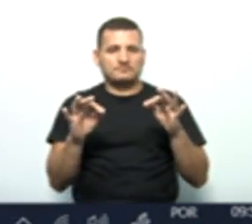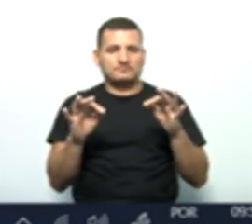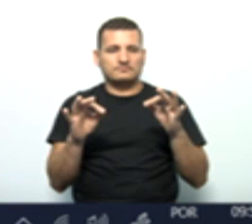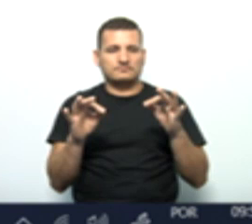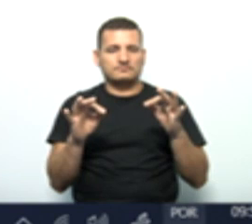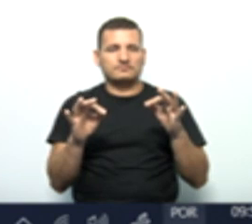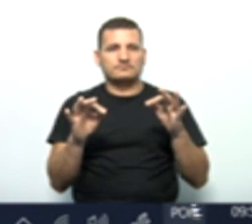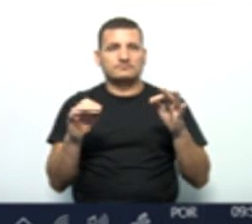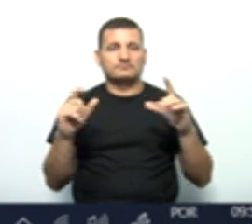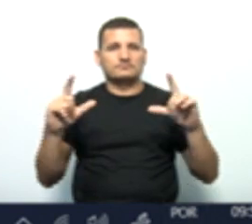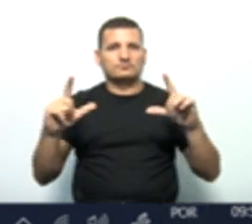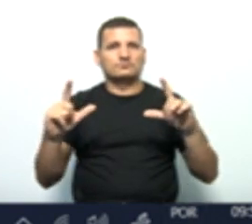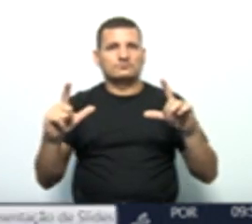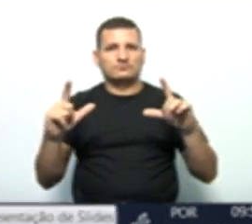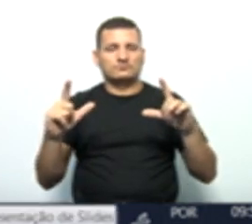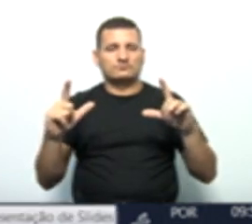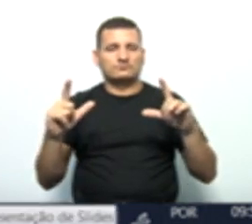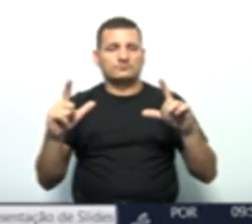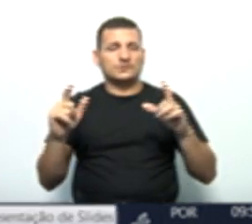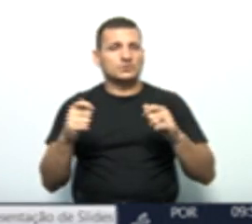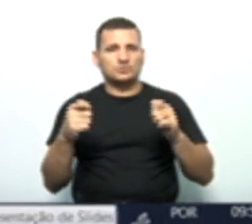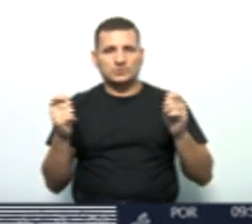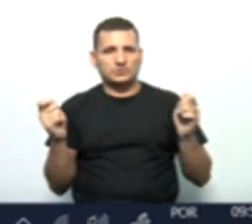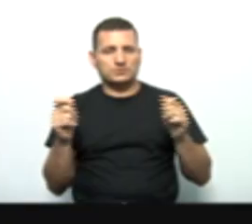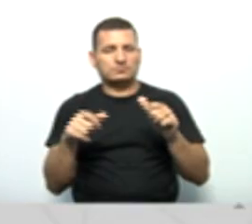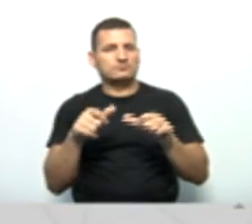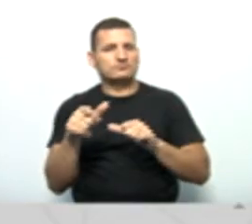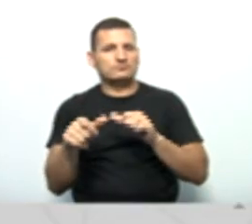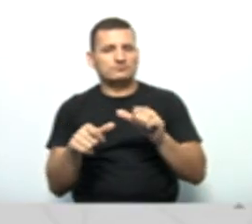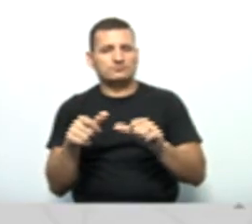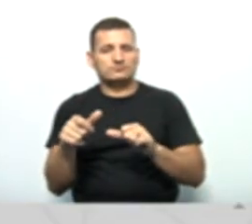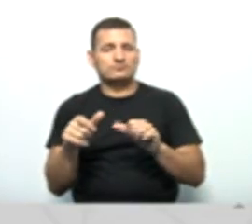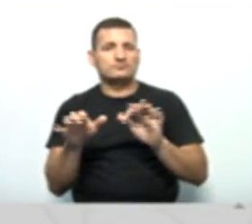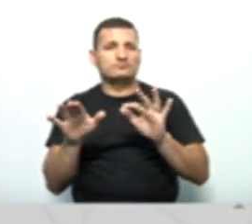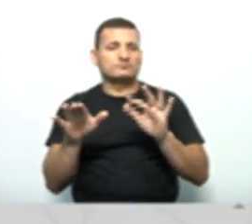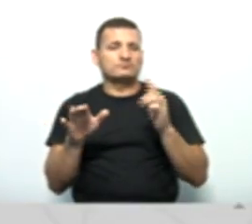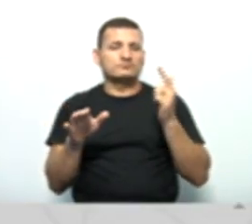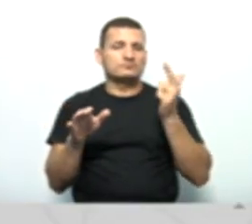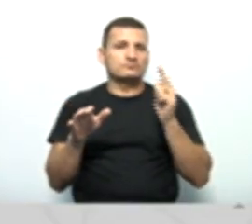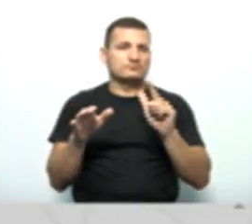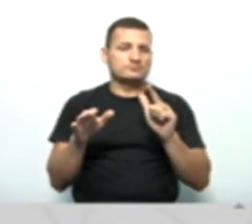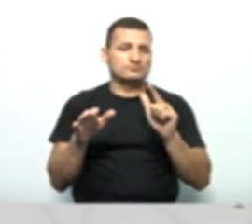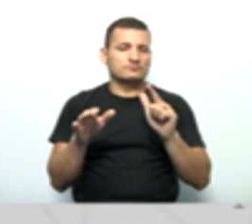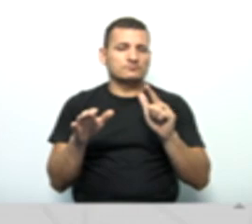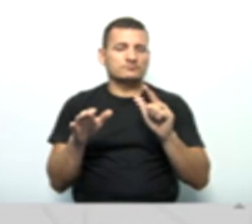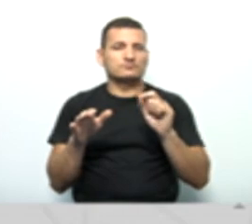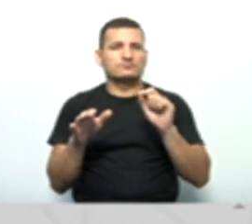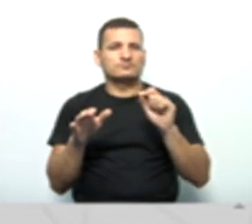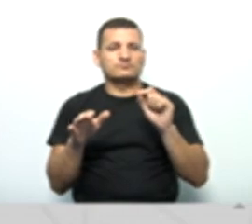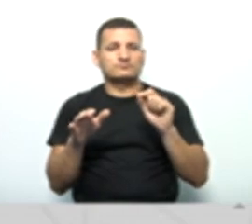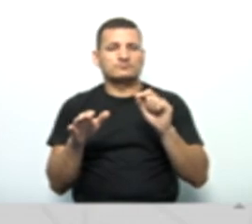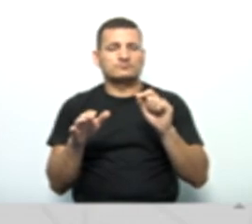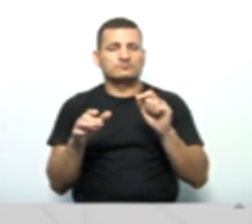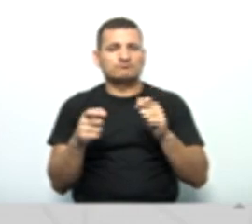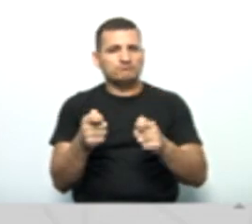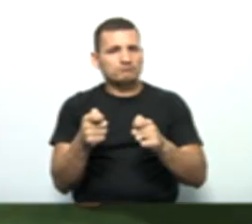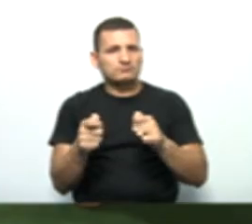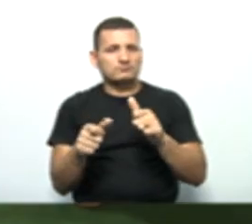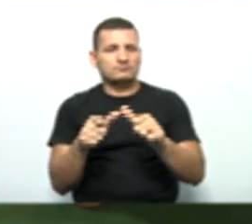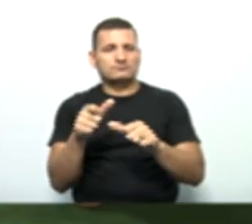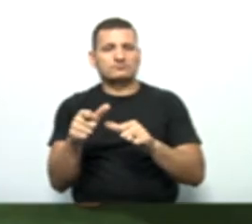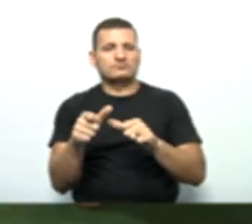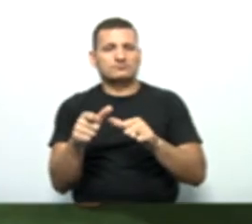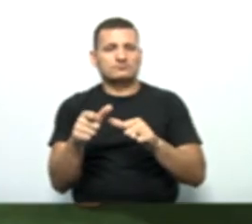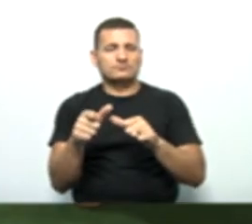das tuplas não permitam mudanças, a gente consegue forçar uma mudança.